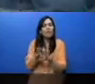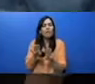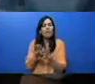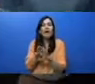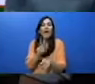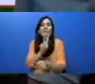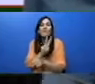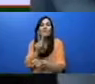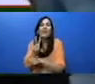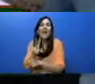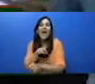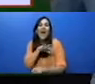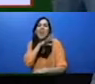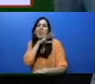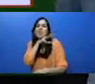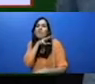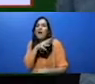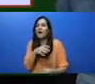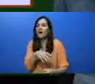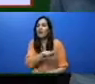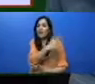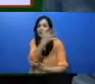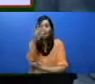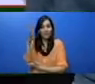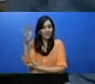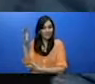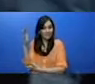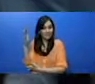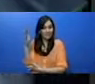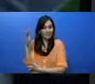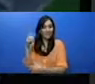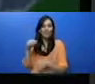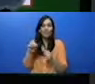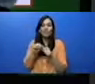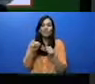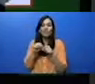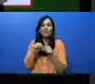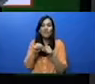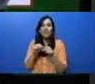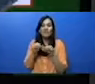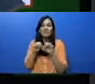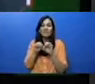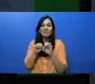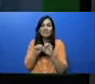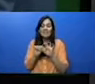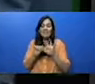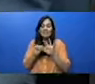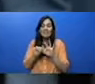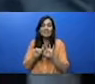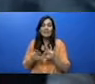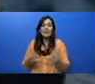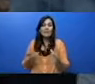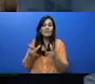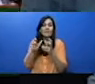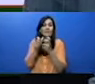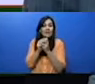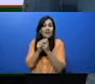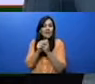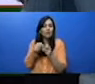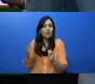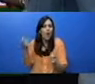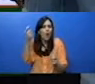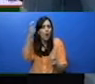estes animais silvestres e realizar campanhas de conscientização, tá? Alertando